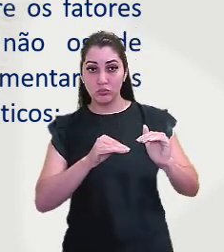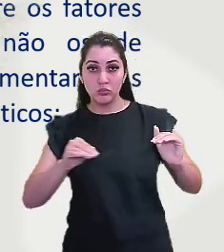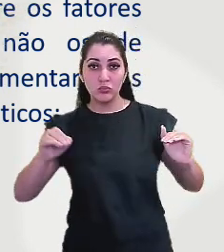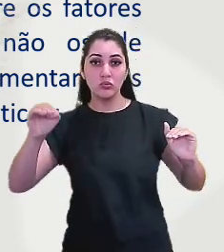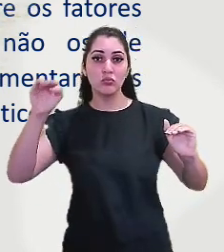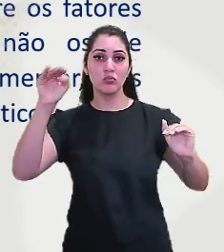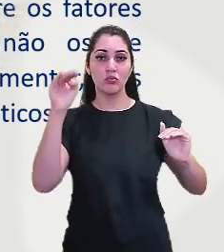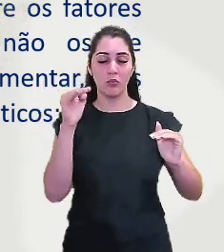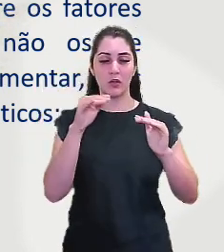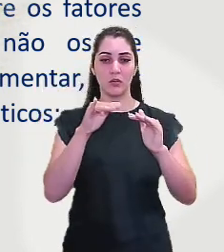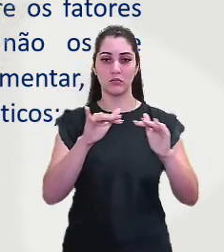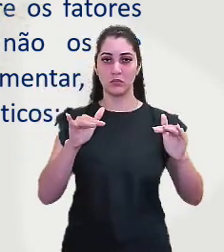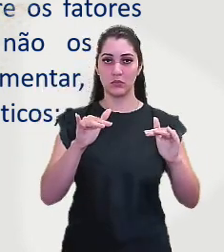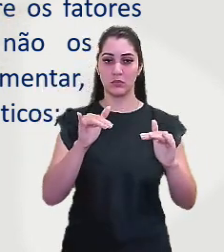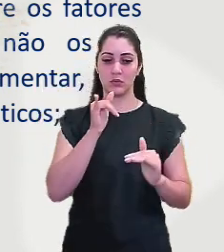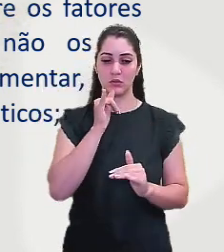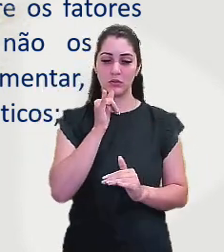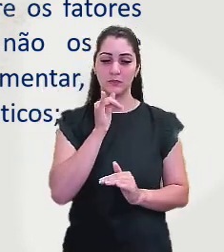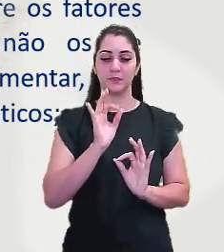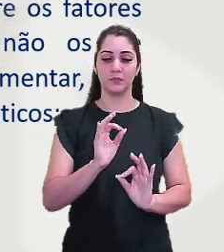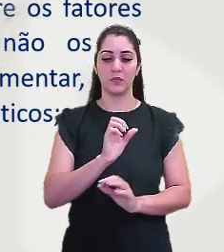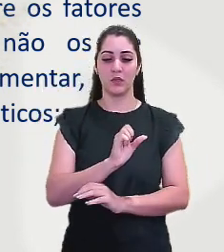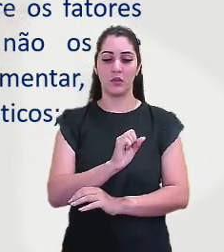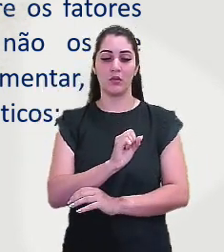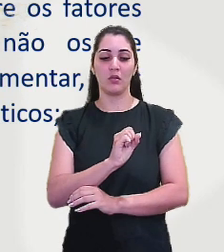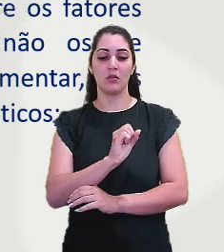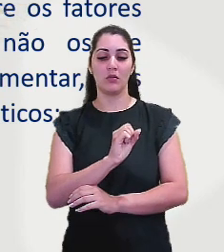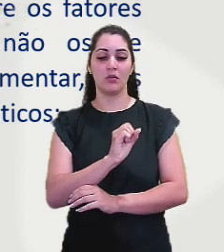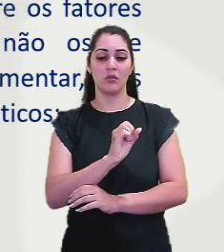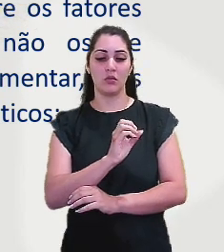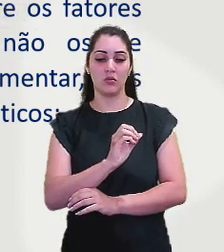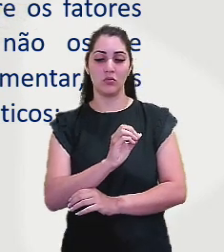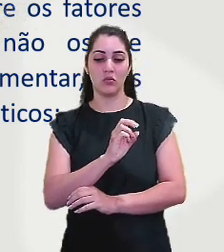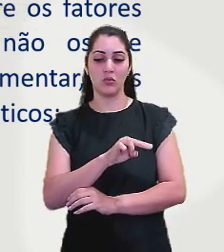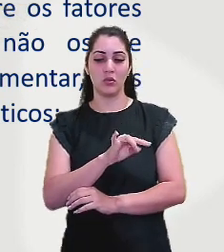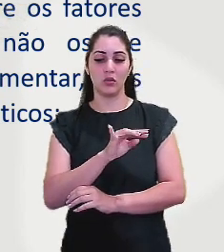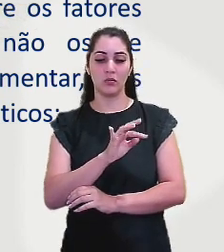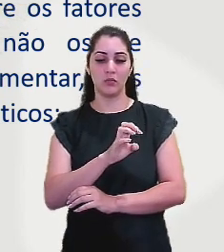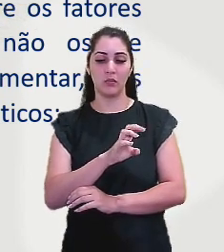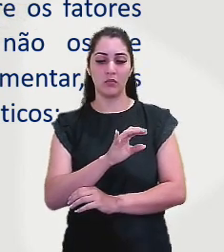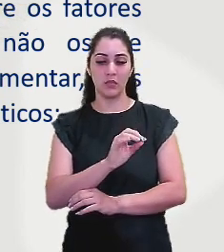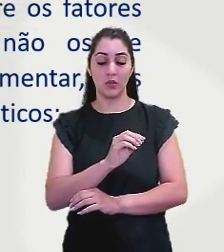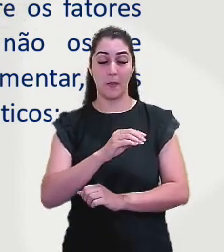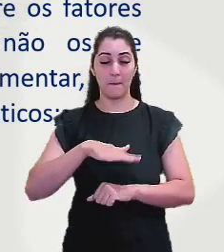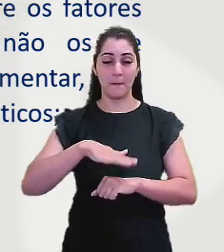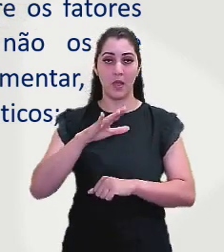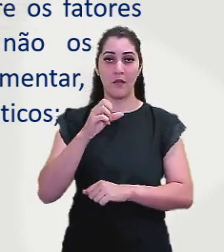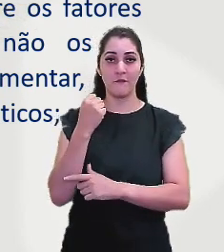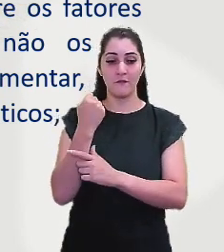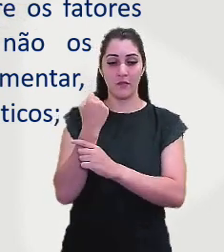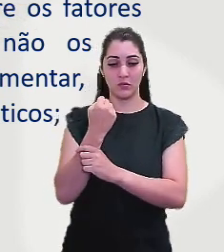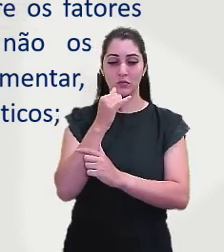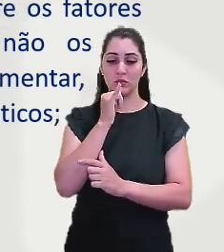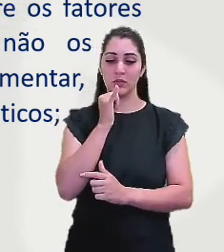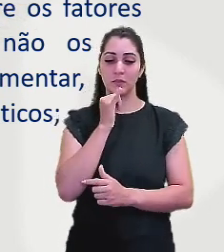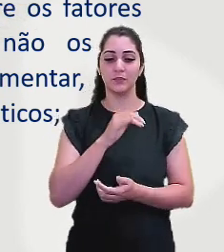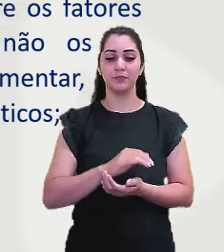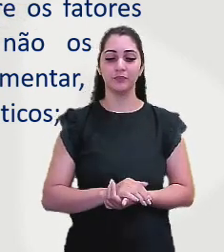seja, o soerguimento é mais forte que a erosão. É comum, no entanto, considerar